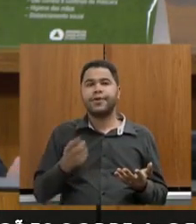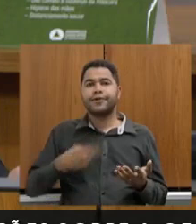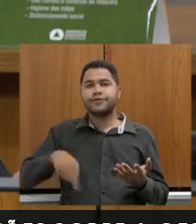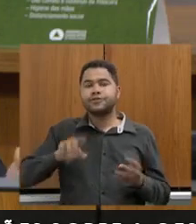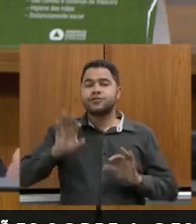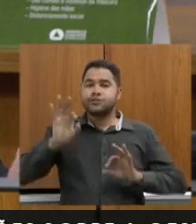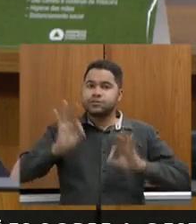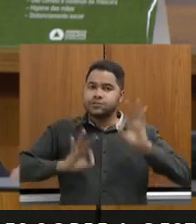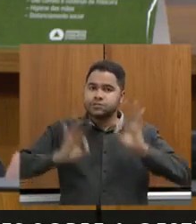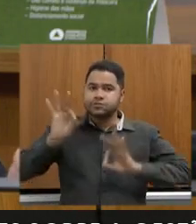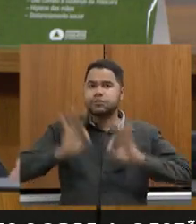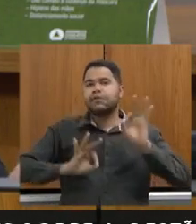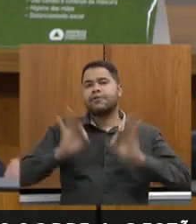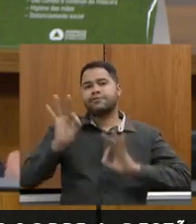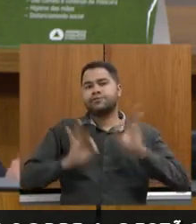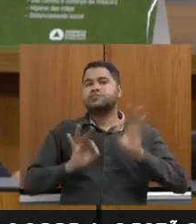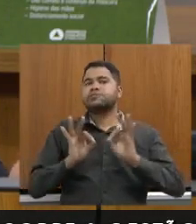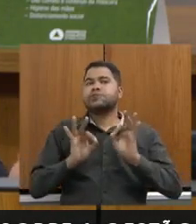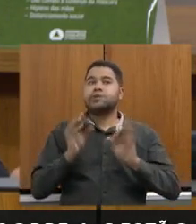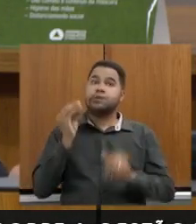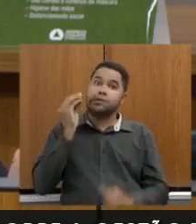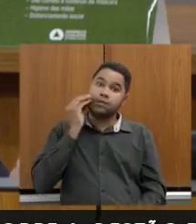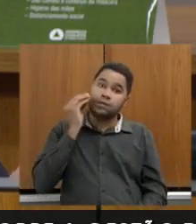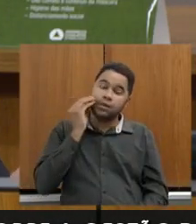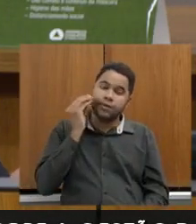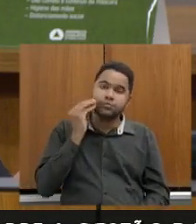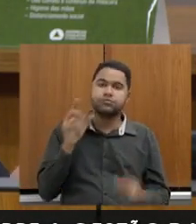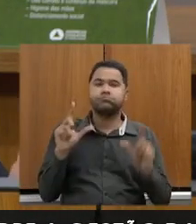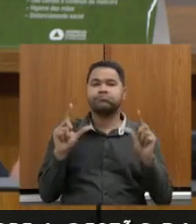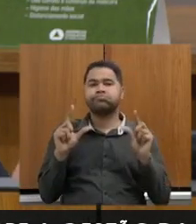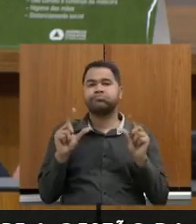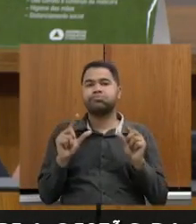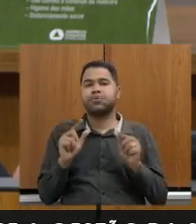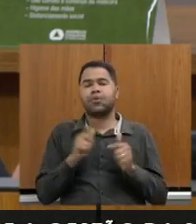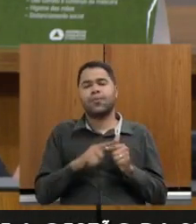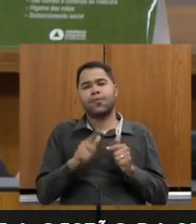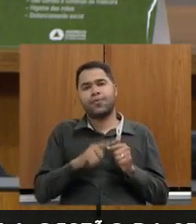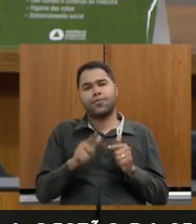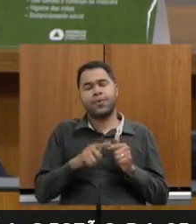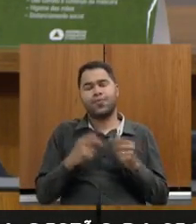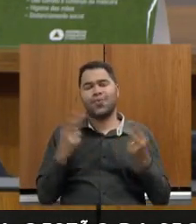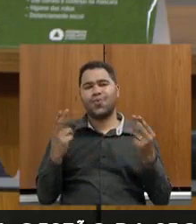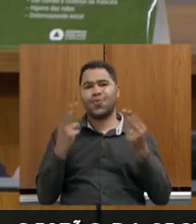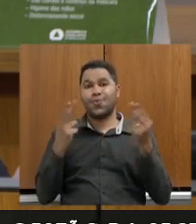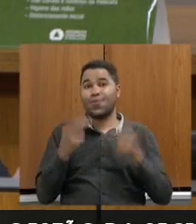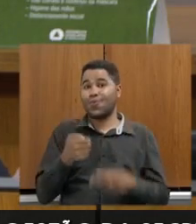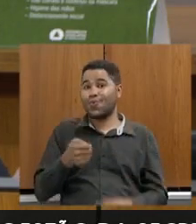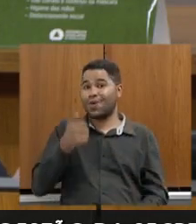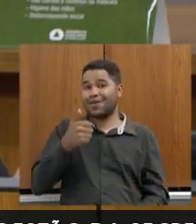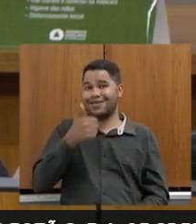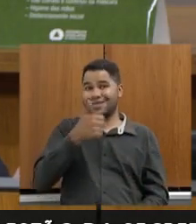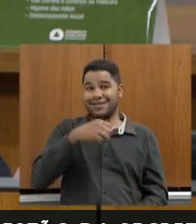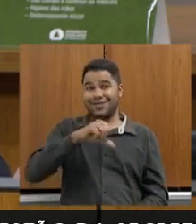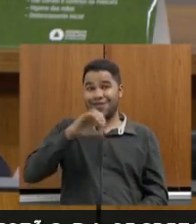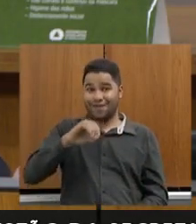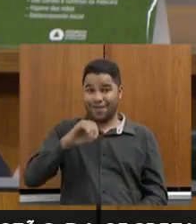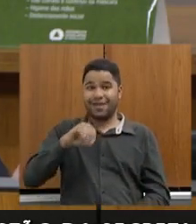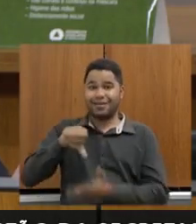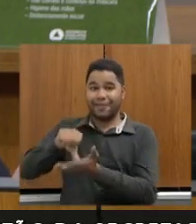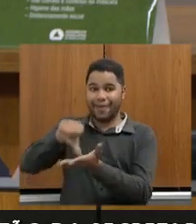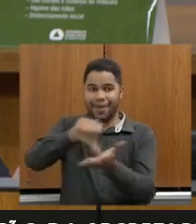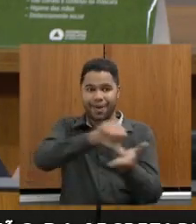que a gente faz na verdade é que a gente tenta amenizar um pouco um problema que é um problema grande são quase 190 unidades prisionais